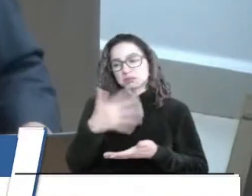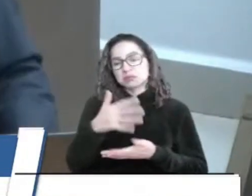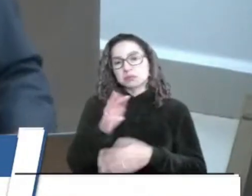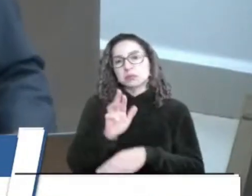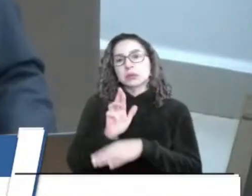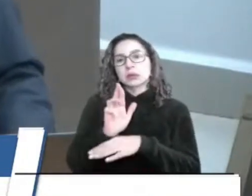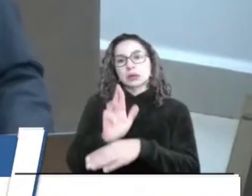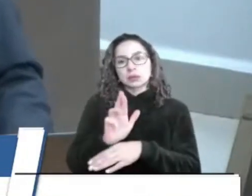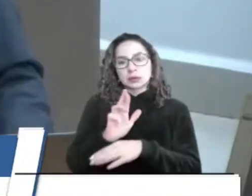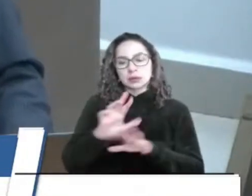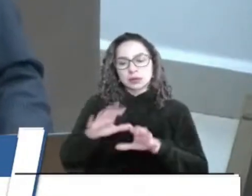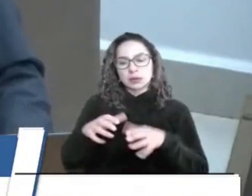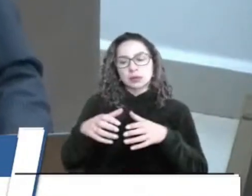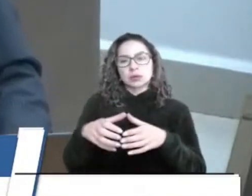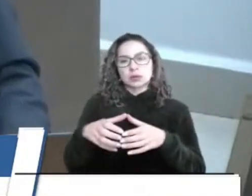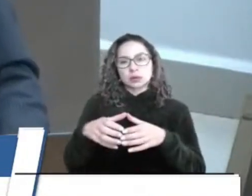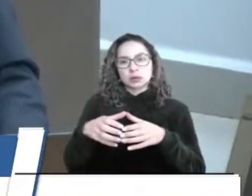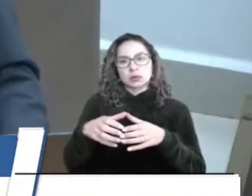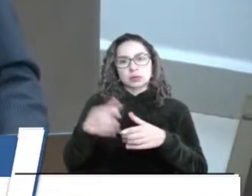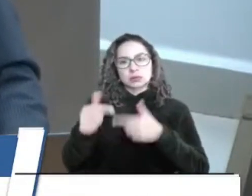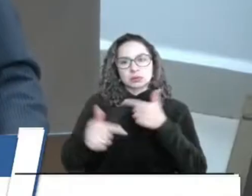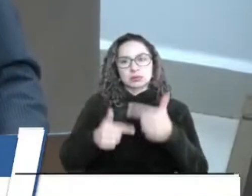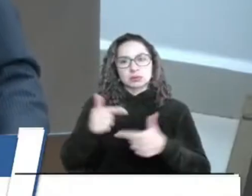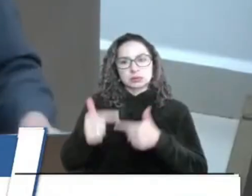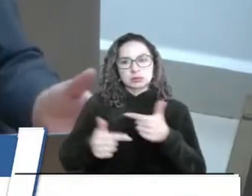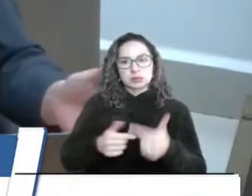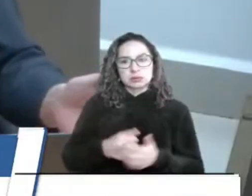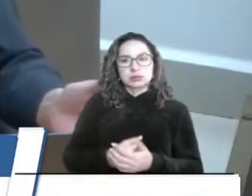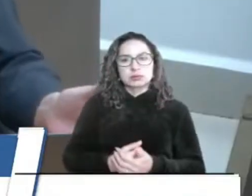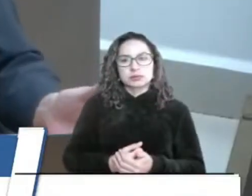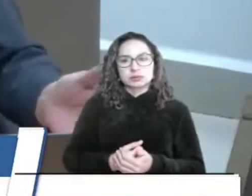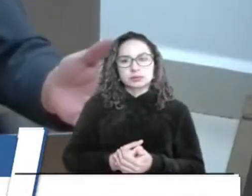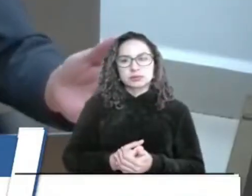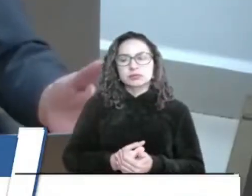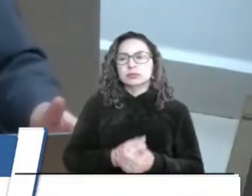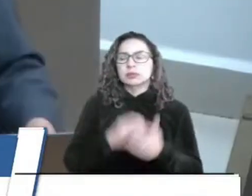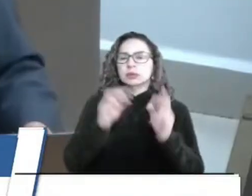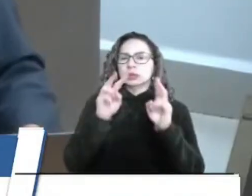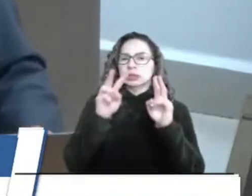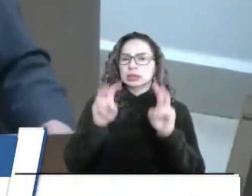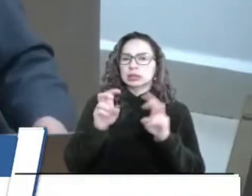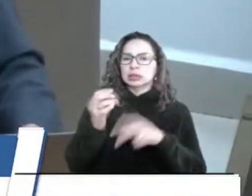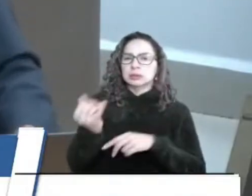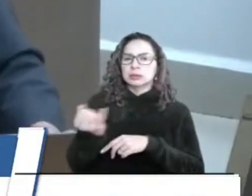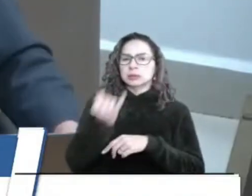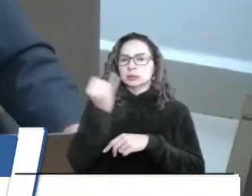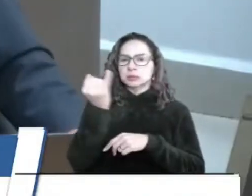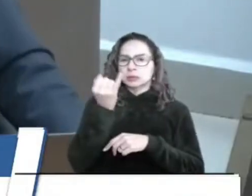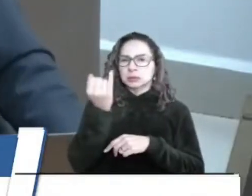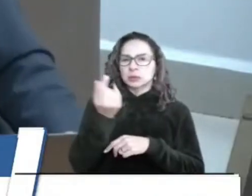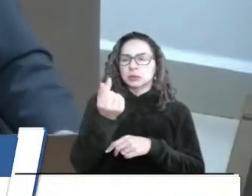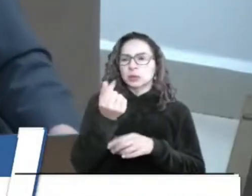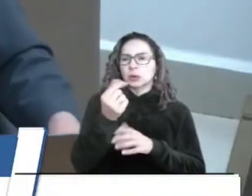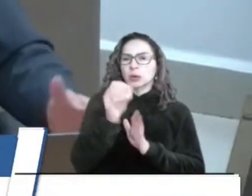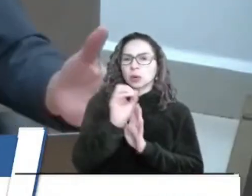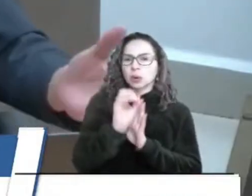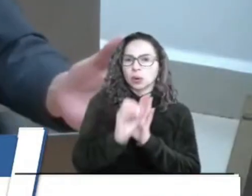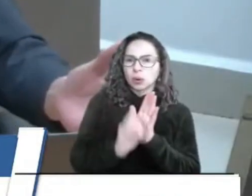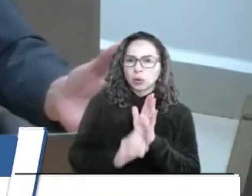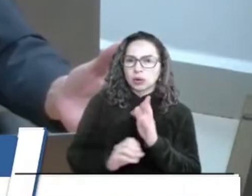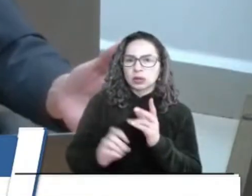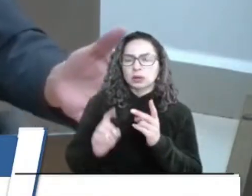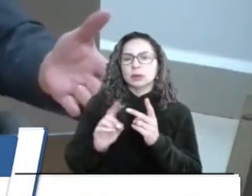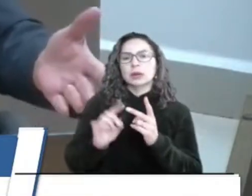representando a categoria dos servidores, tratando de temas importantes como a questão orçamentária, que